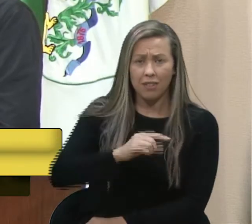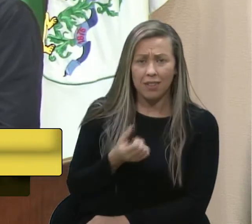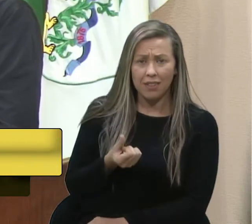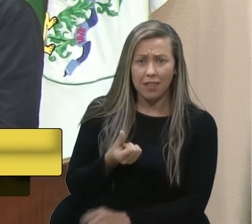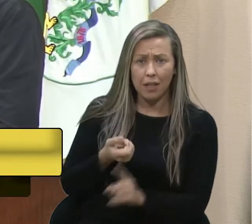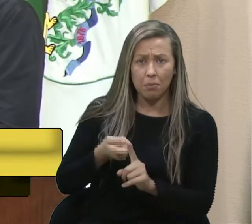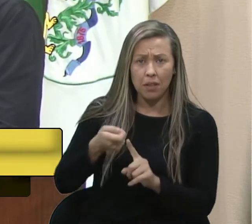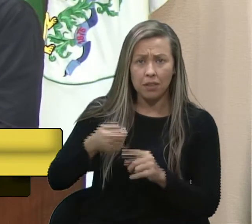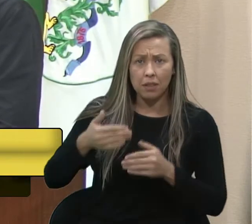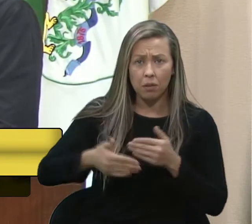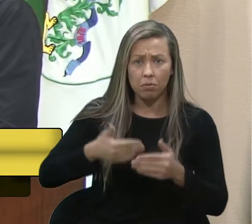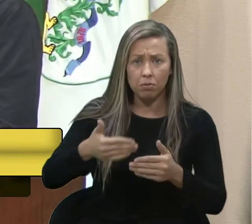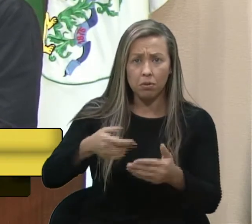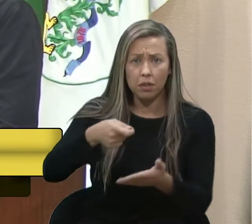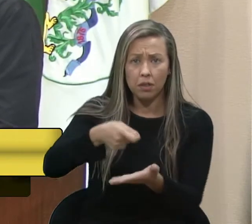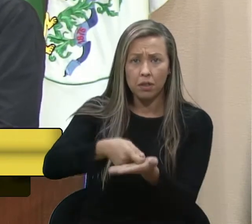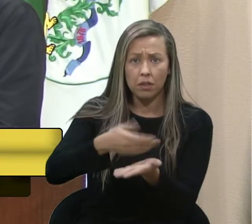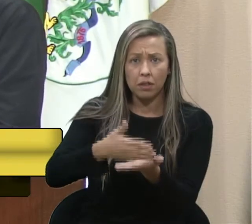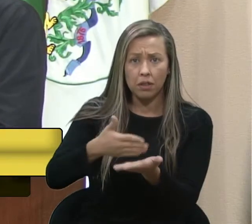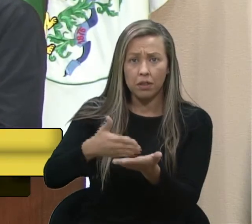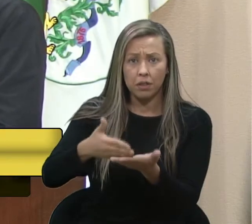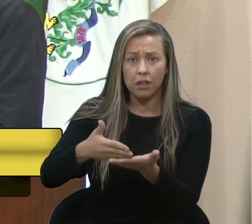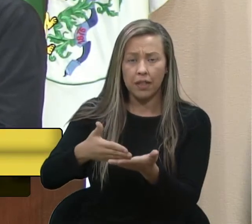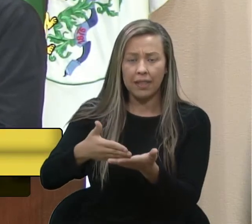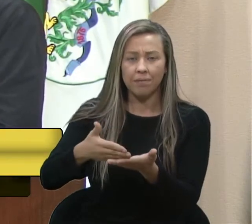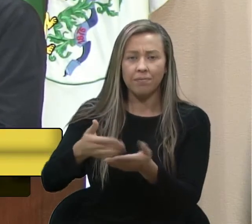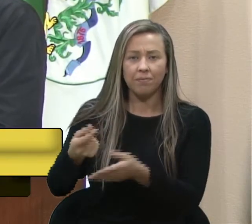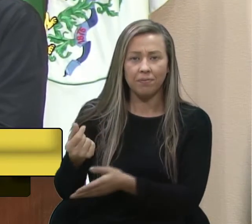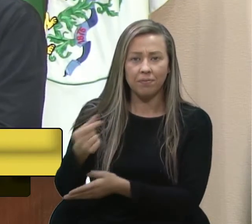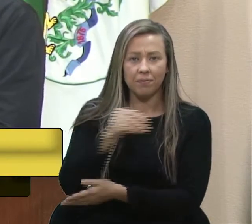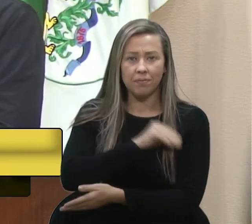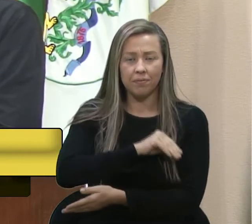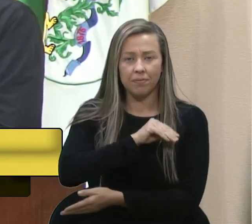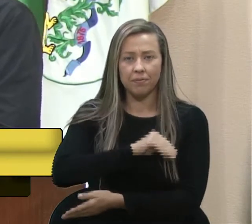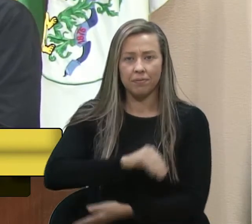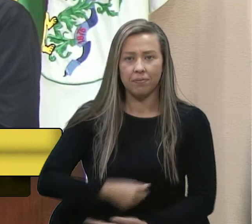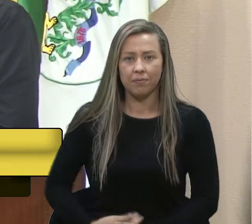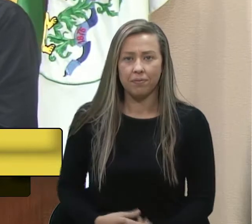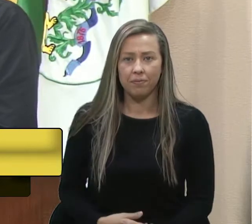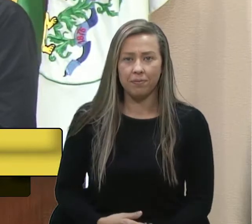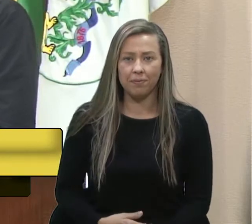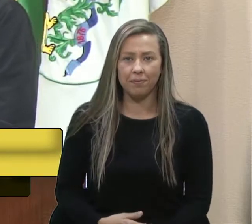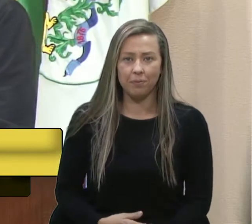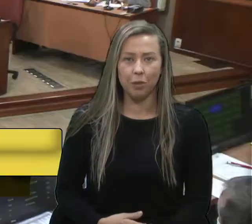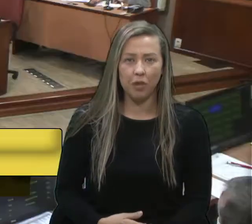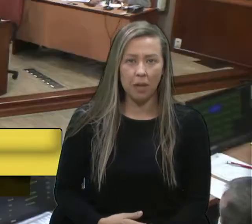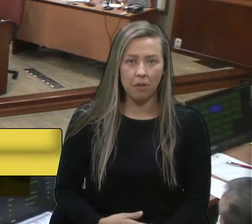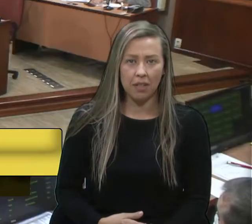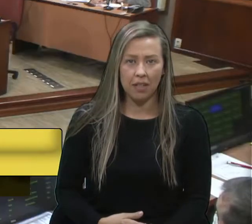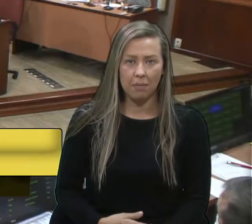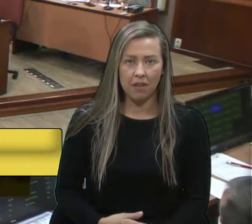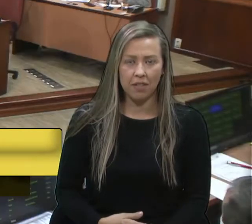né, pagando o salário para uma pessoa que deseja a nossa morte. Seu à parte, vereador Bortola.